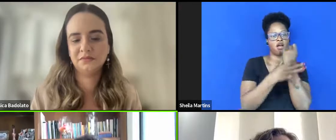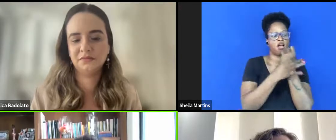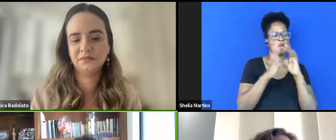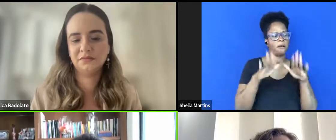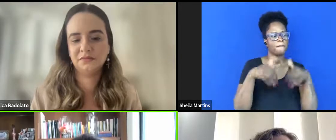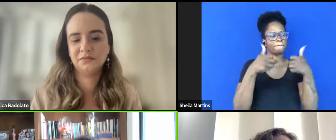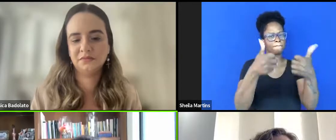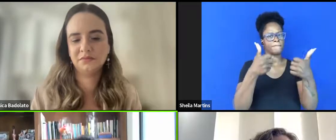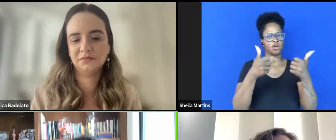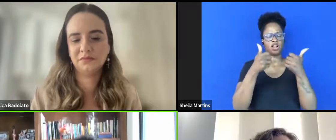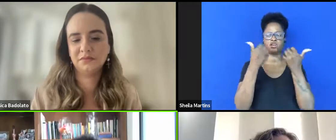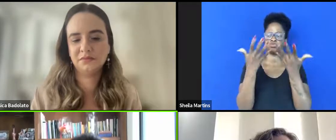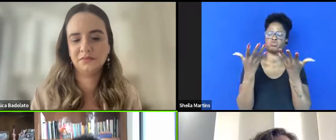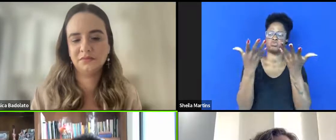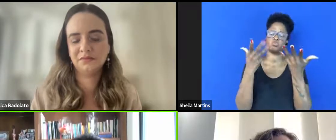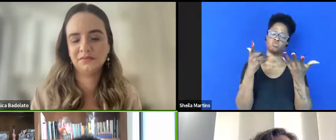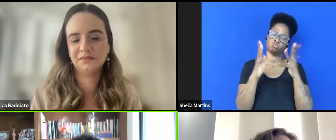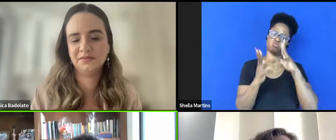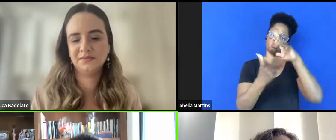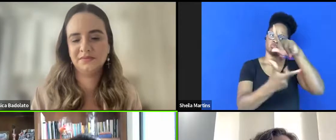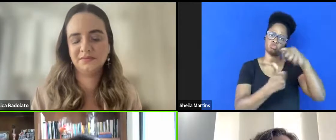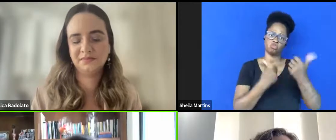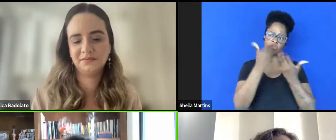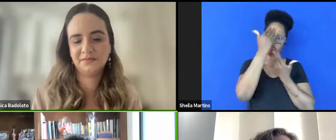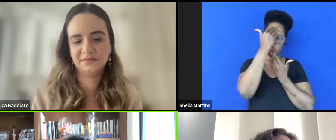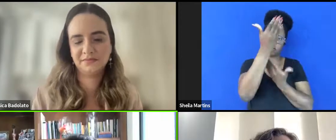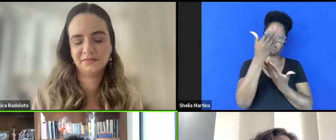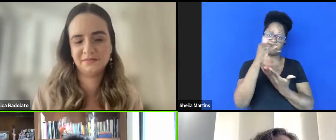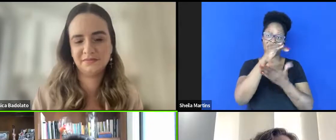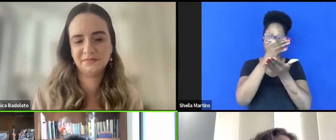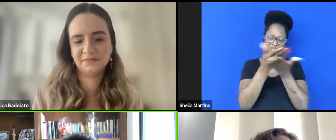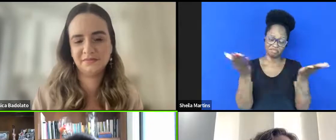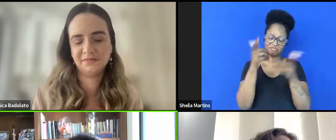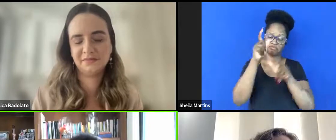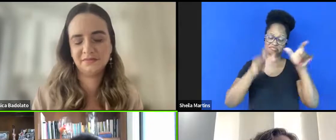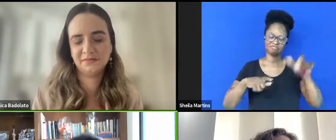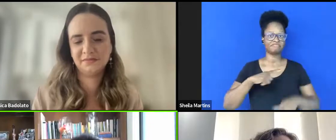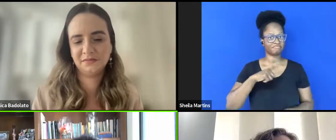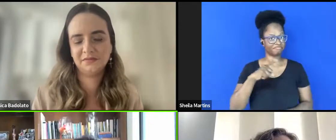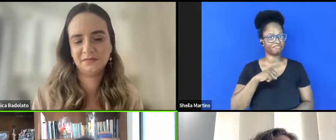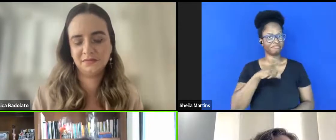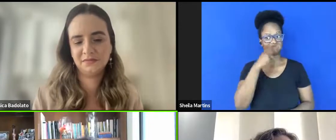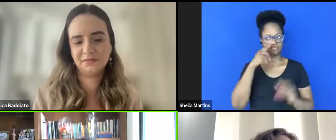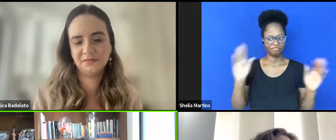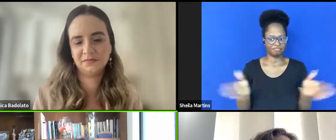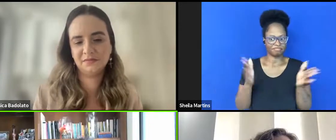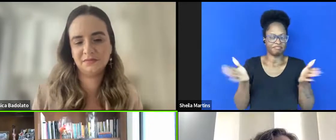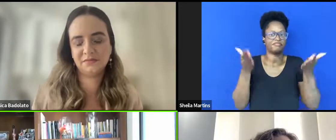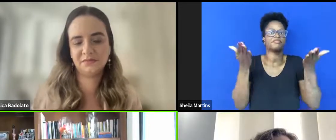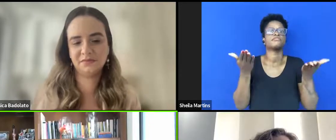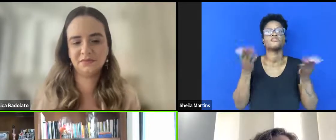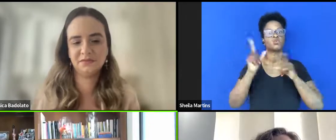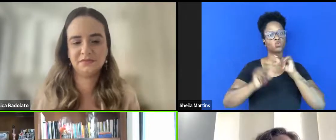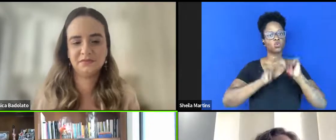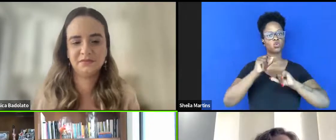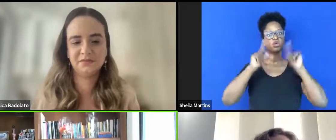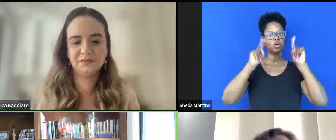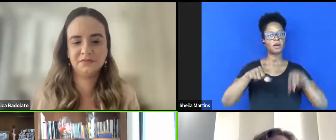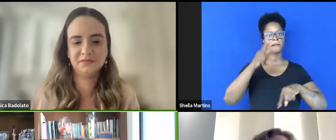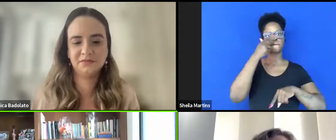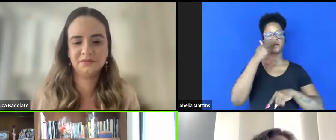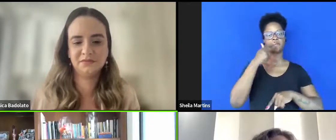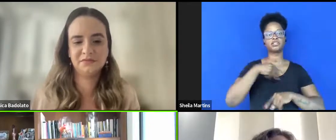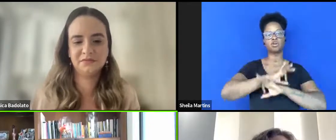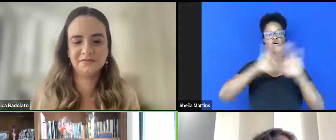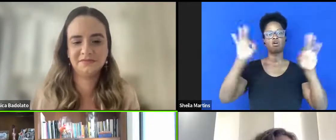Brasil e para o mundo. Então, muito obrigada a vocês, né, que nos proporcionaram esse grande evento,